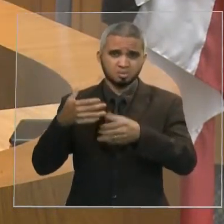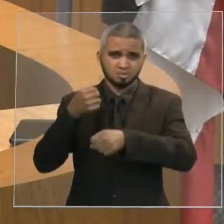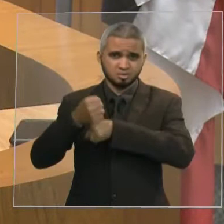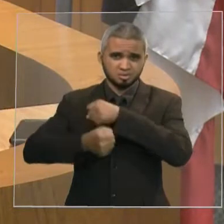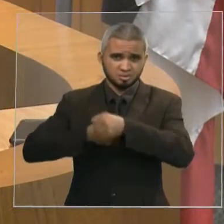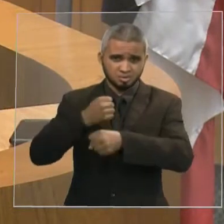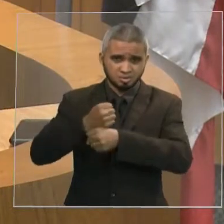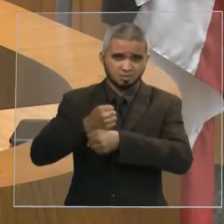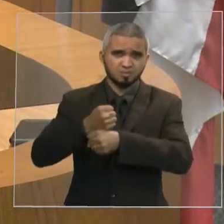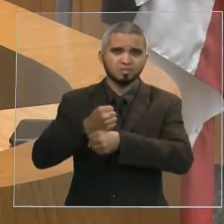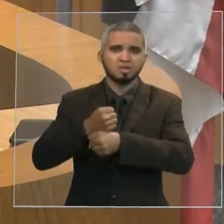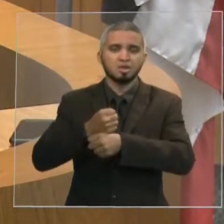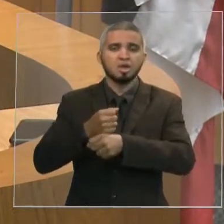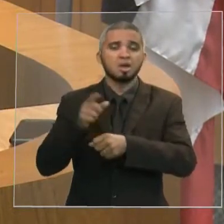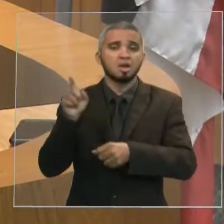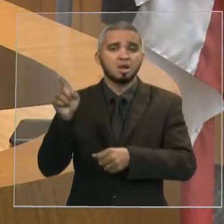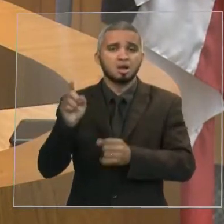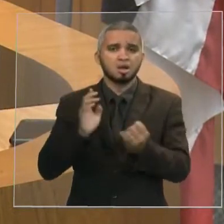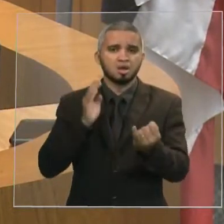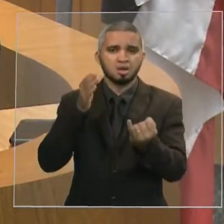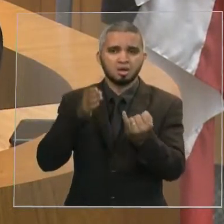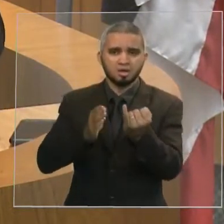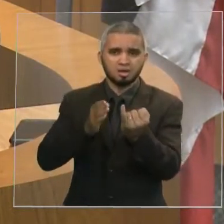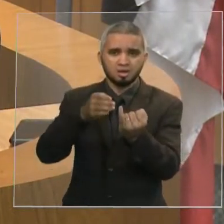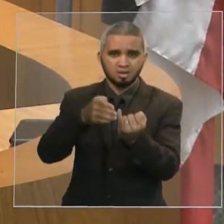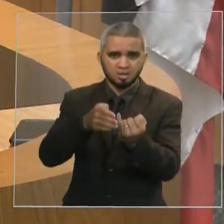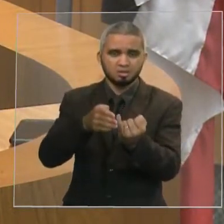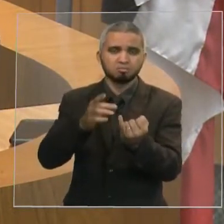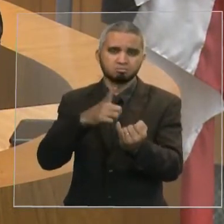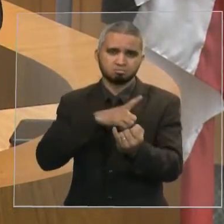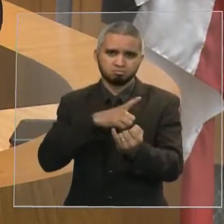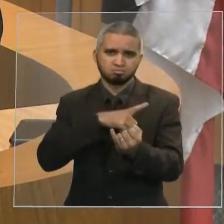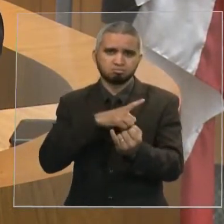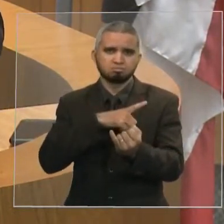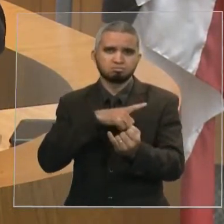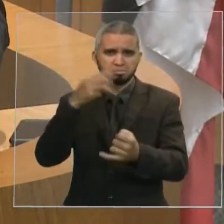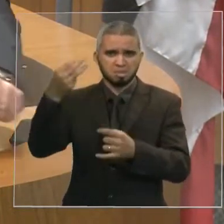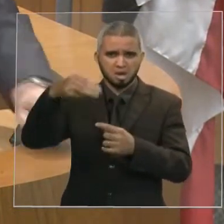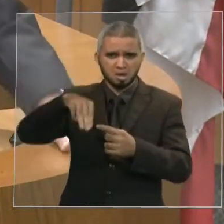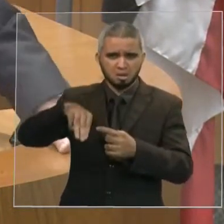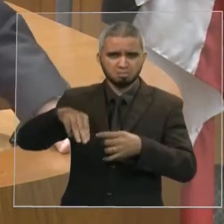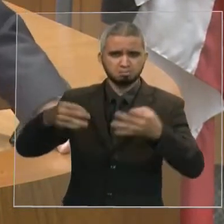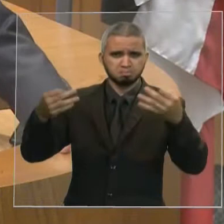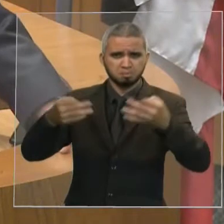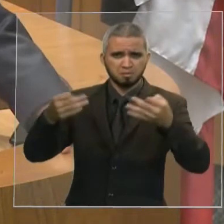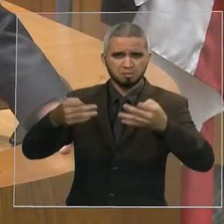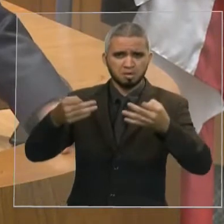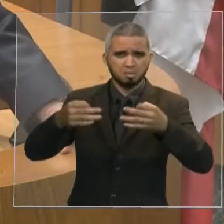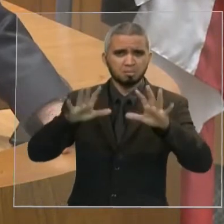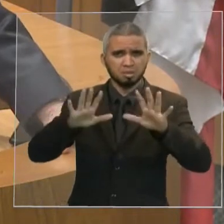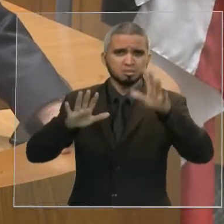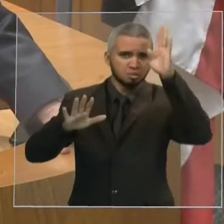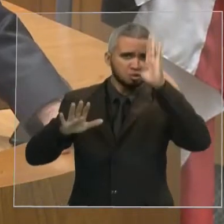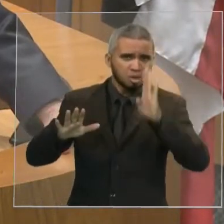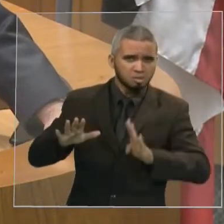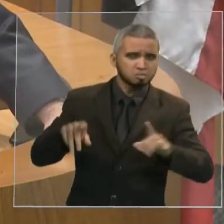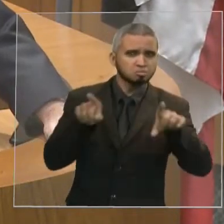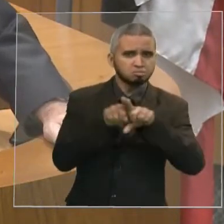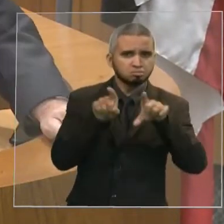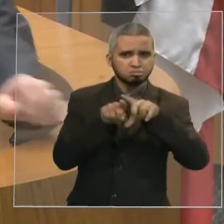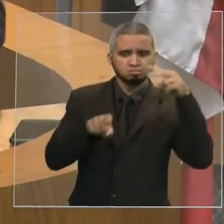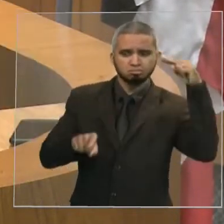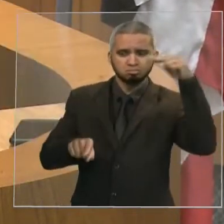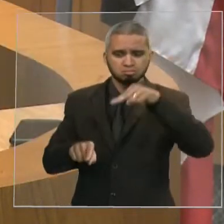tem ocupado posição de destaque, não só no Maranhão, mas no Brasil.